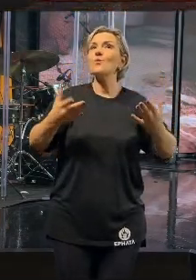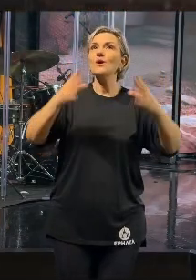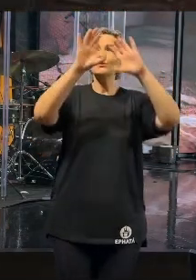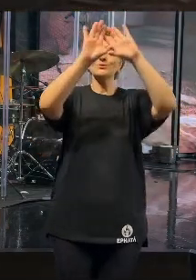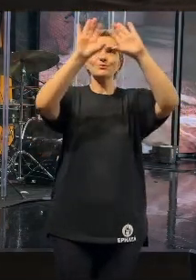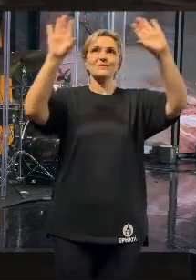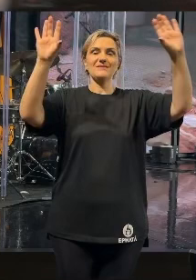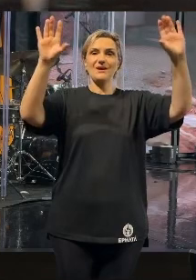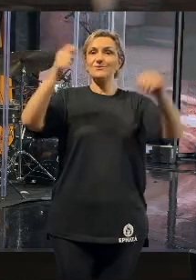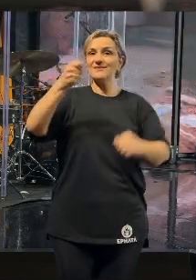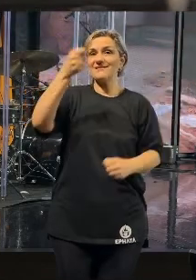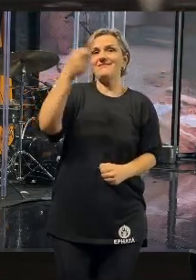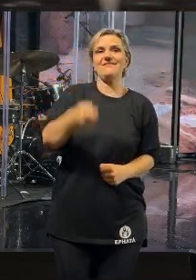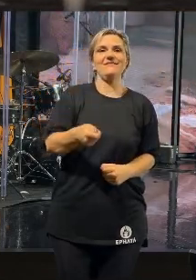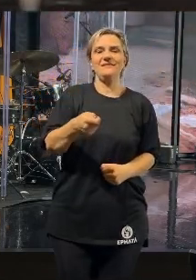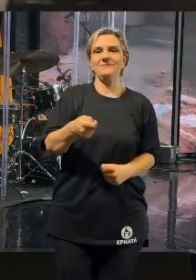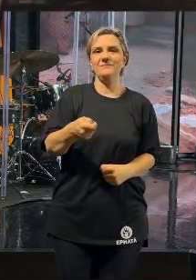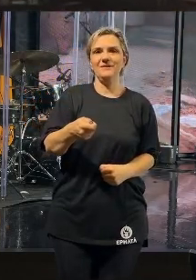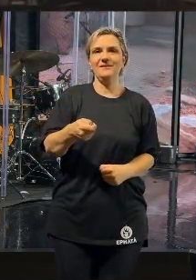céus determinam,